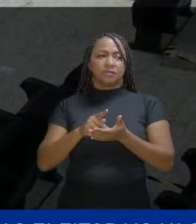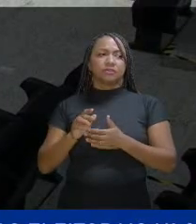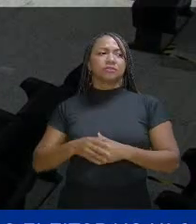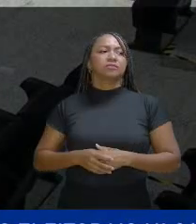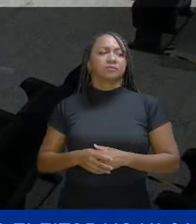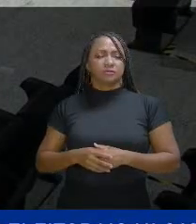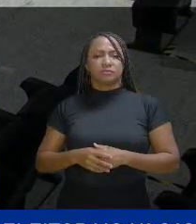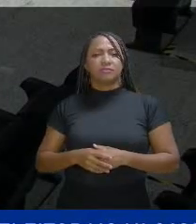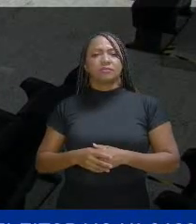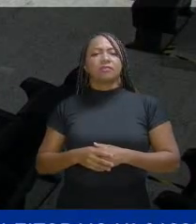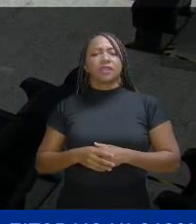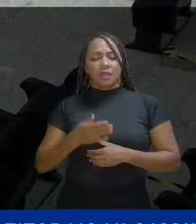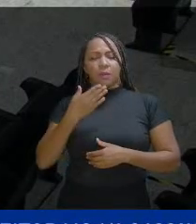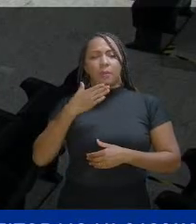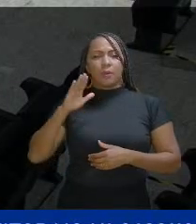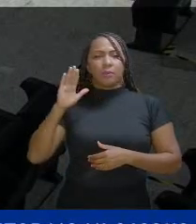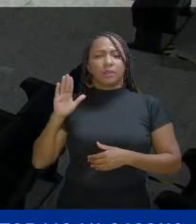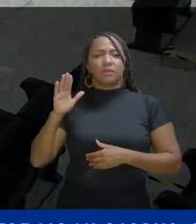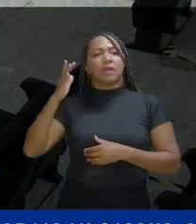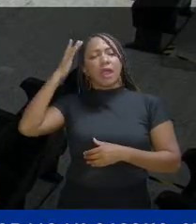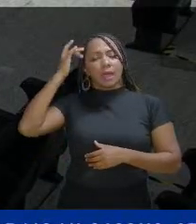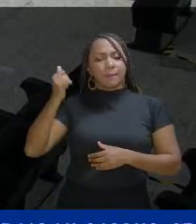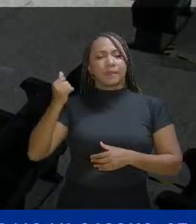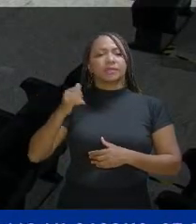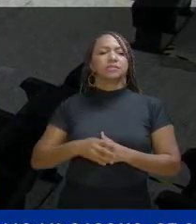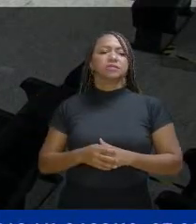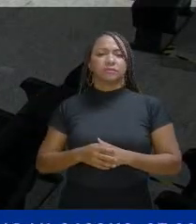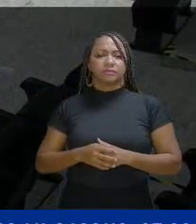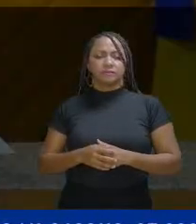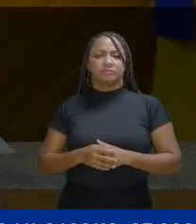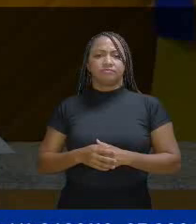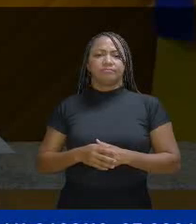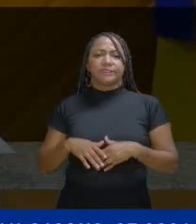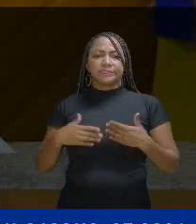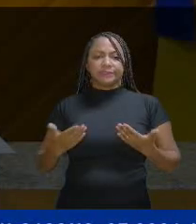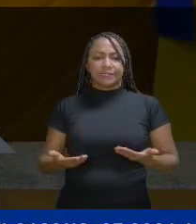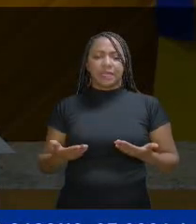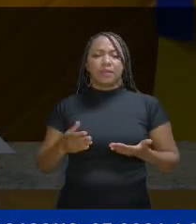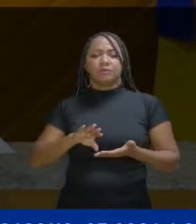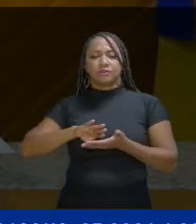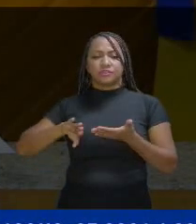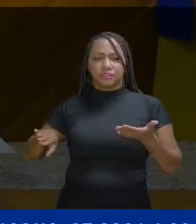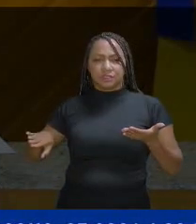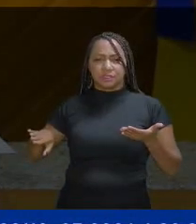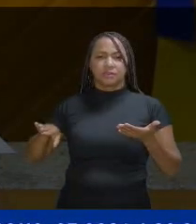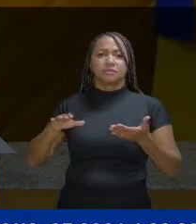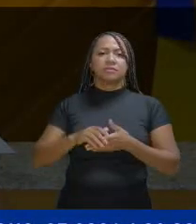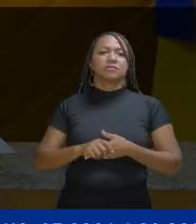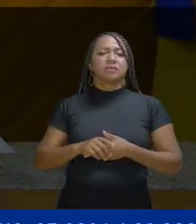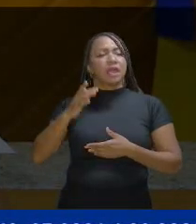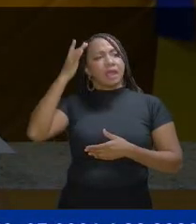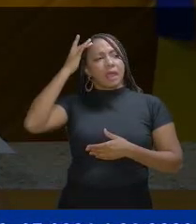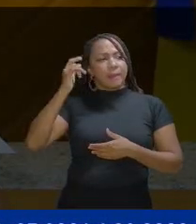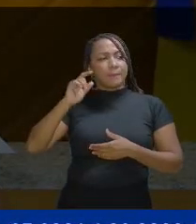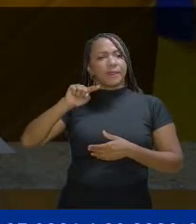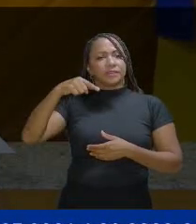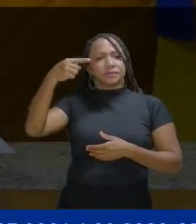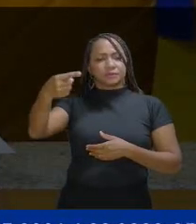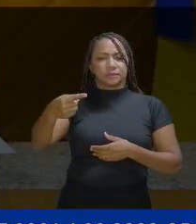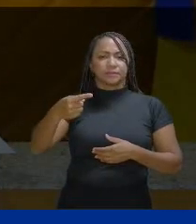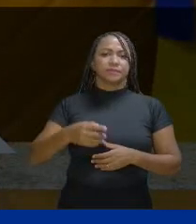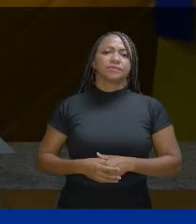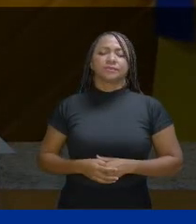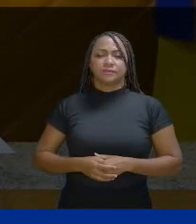me comprometo a trazer amanhã, vou apresentar em mesa. Então, já está retirado e incluído na sessão de